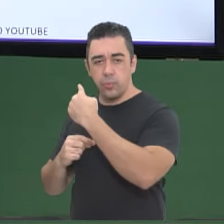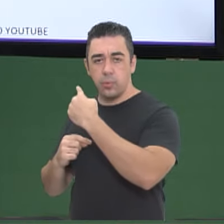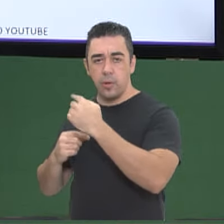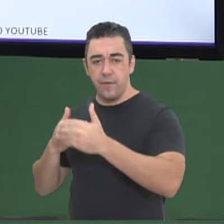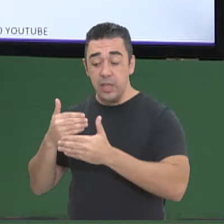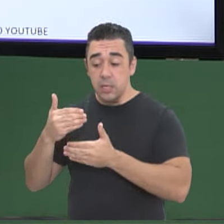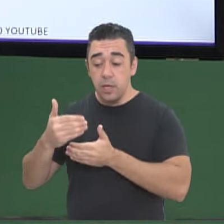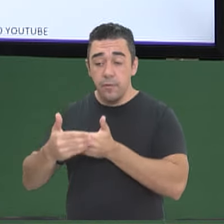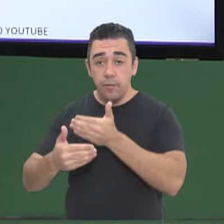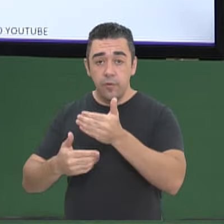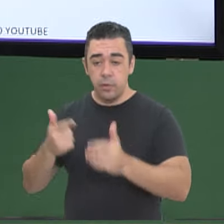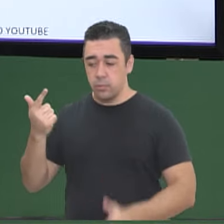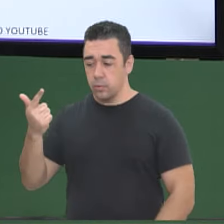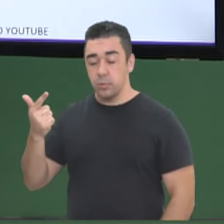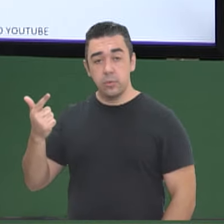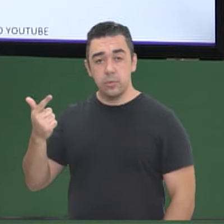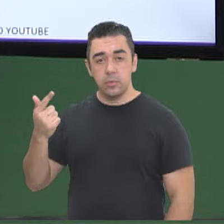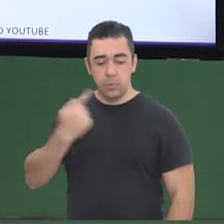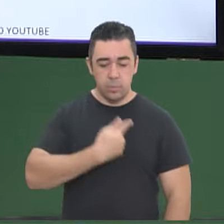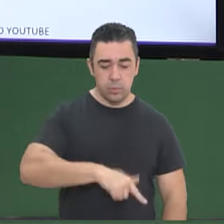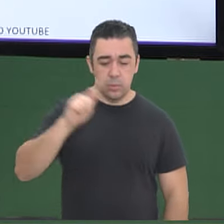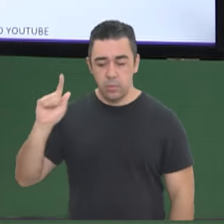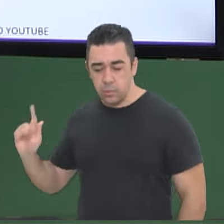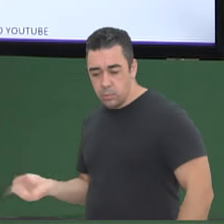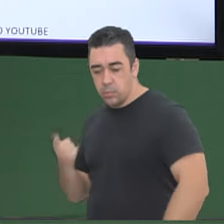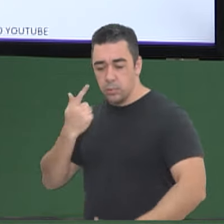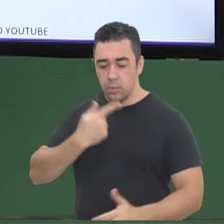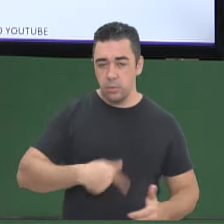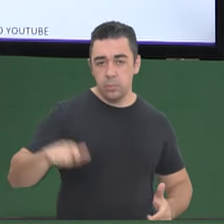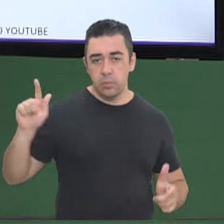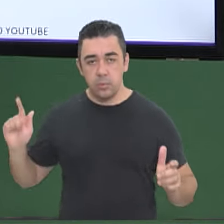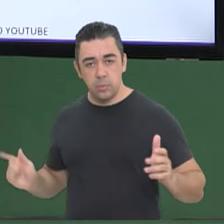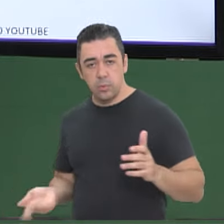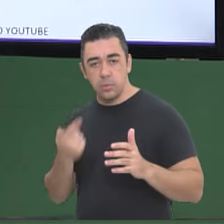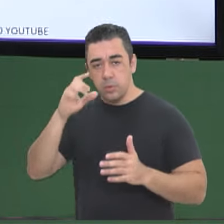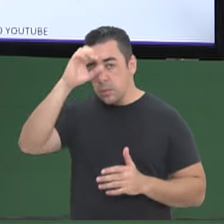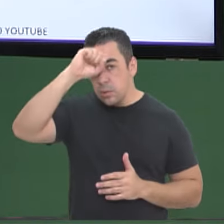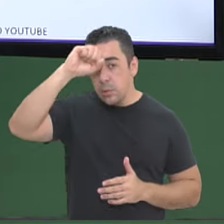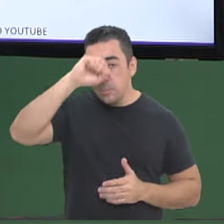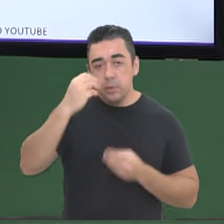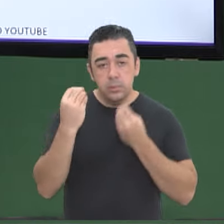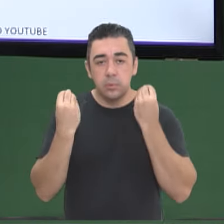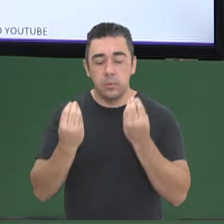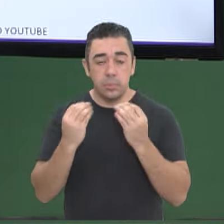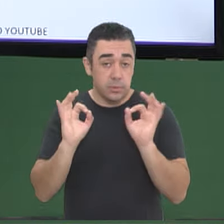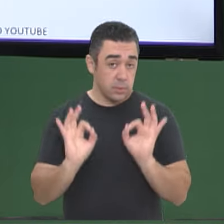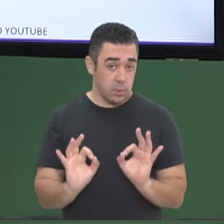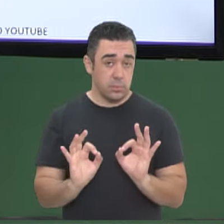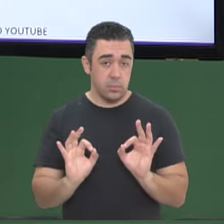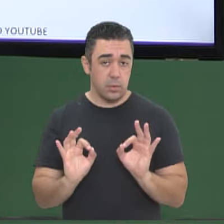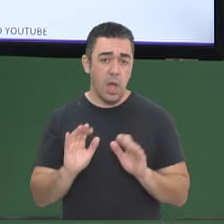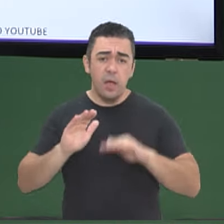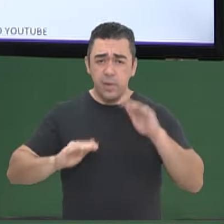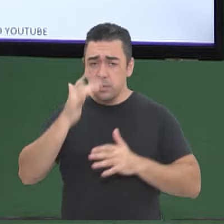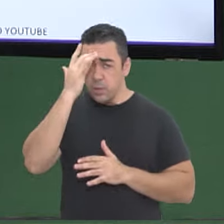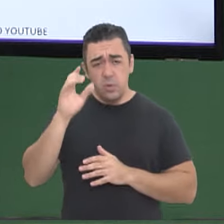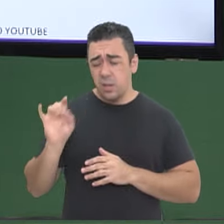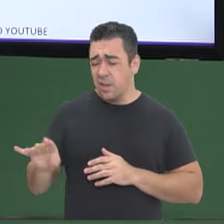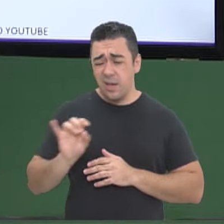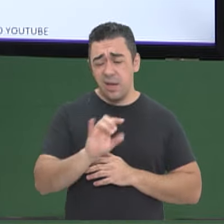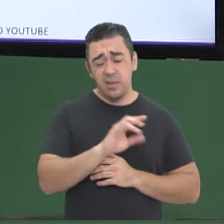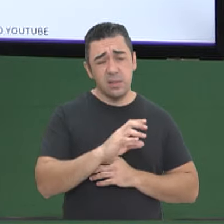uma clássica. Tem pessoas que não, que já de cara já saem com a forma clássica de